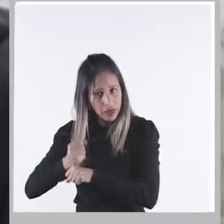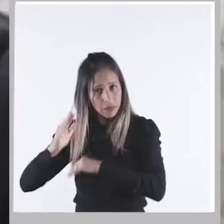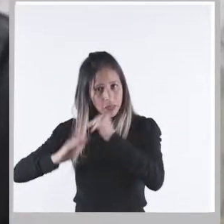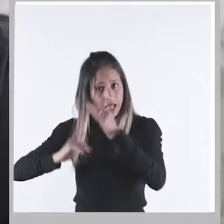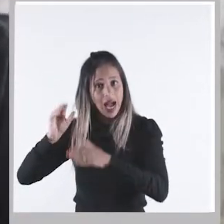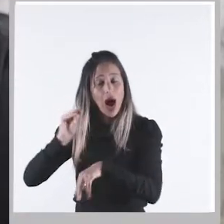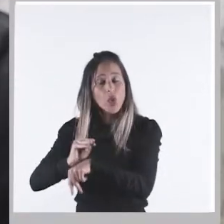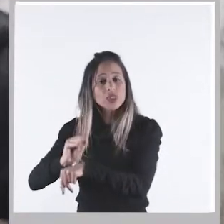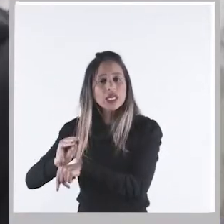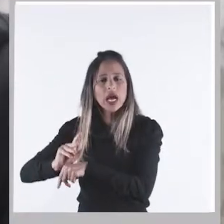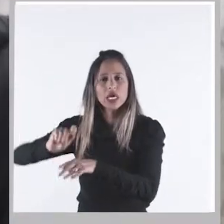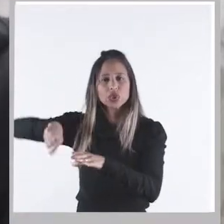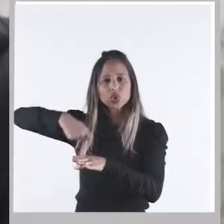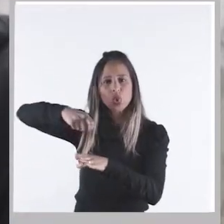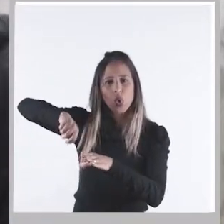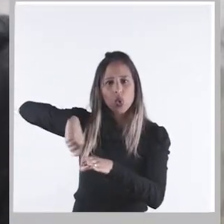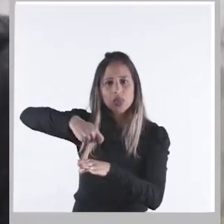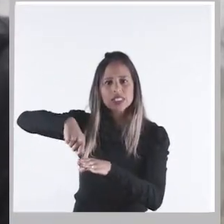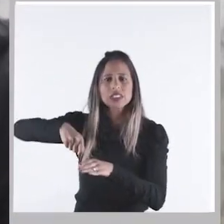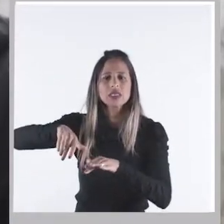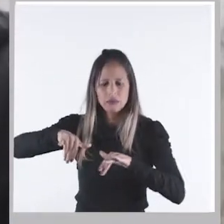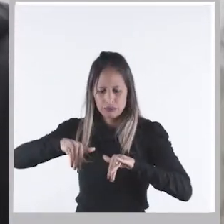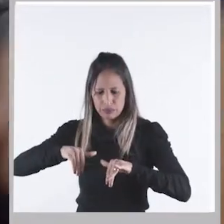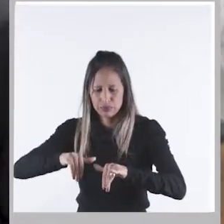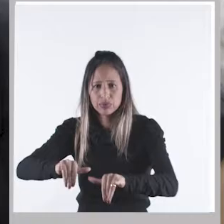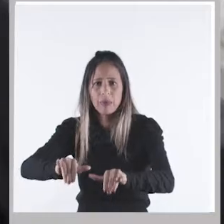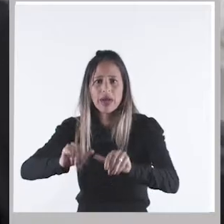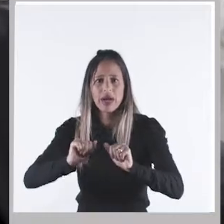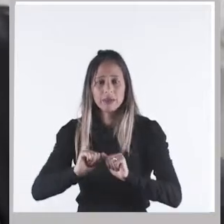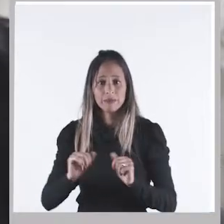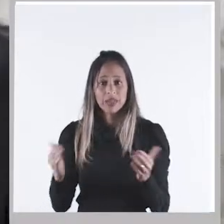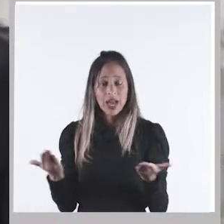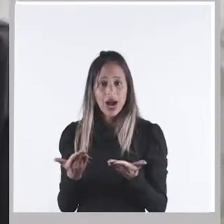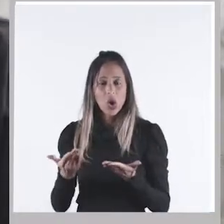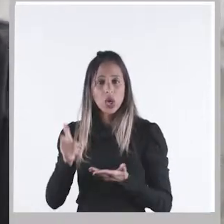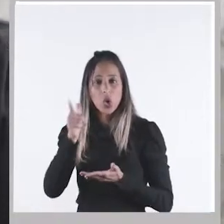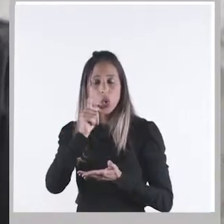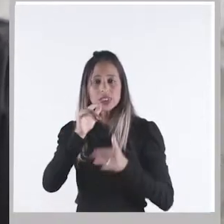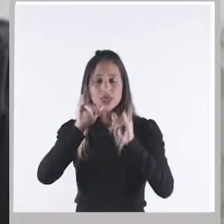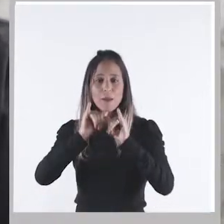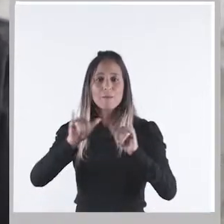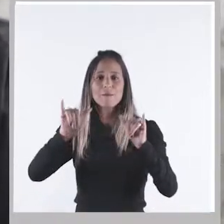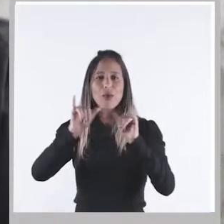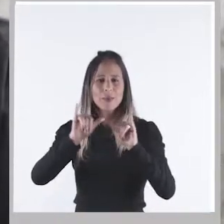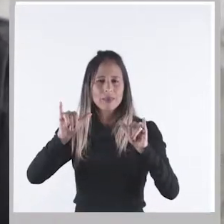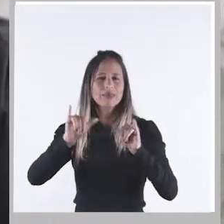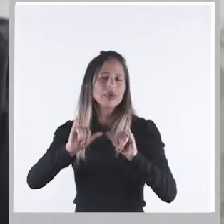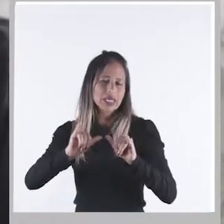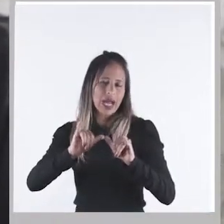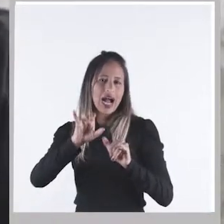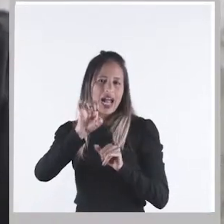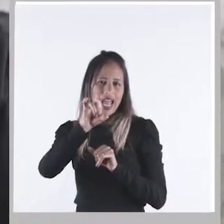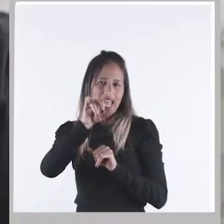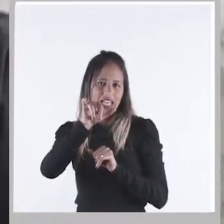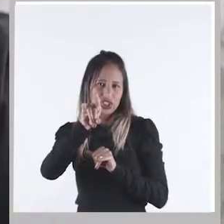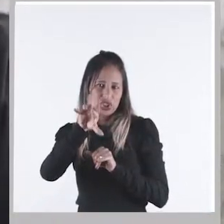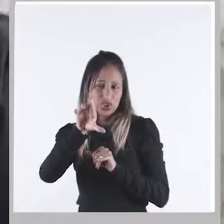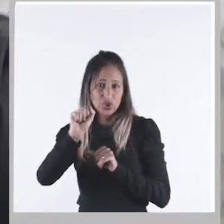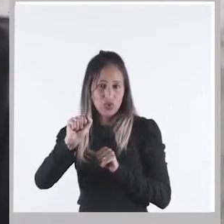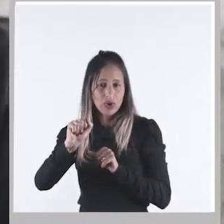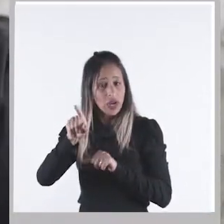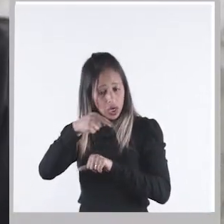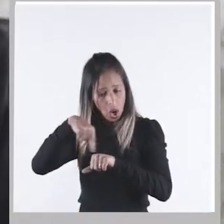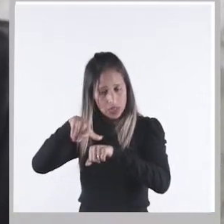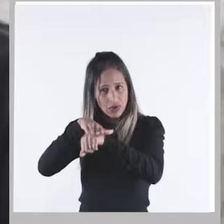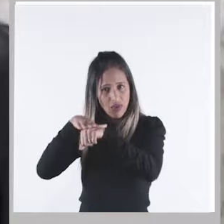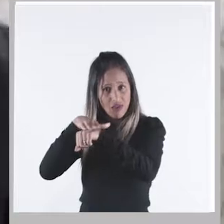auxiliar de cozinha, foi supridor de supermercado e agora conseguiu publicar por uma grande editora, e a gente